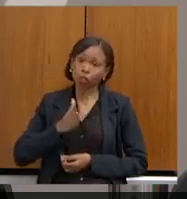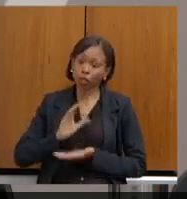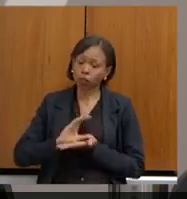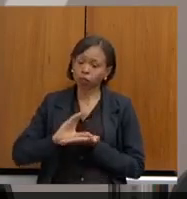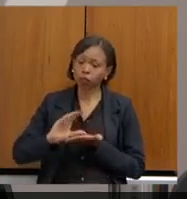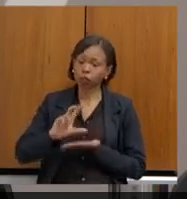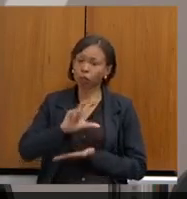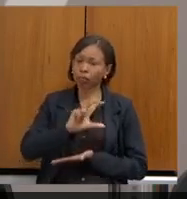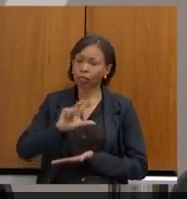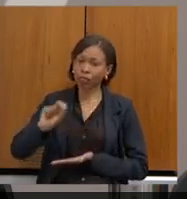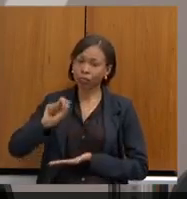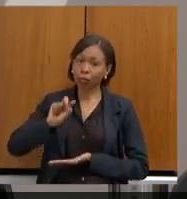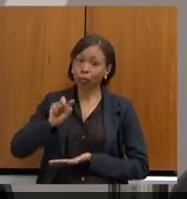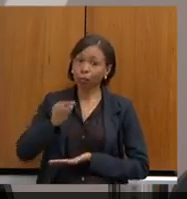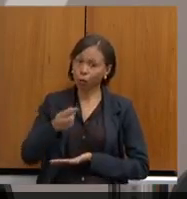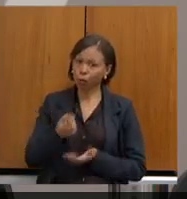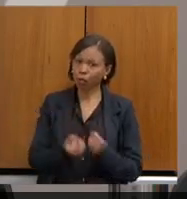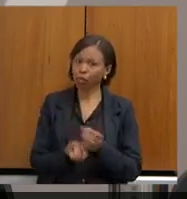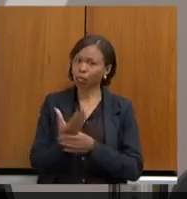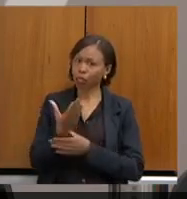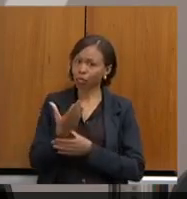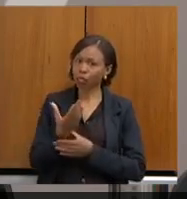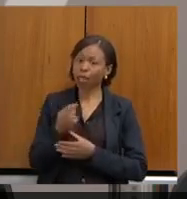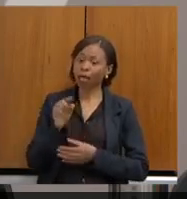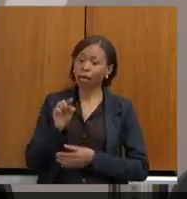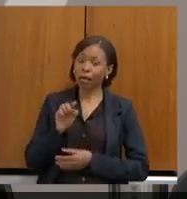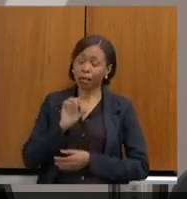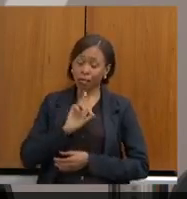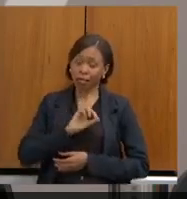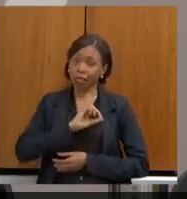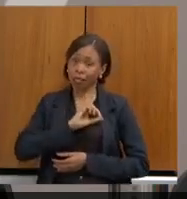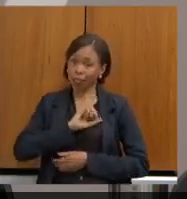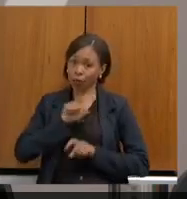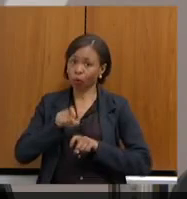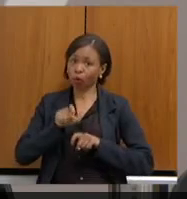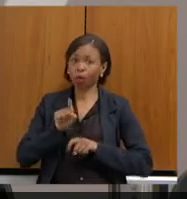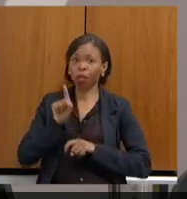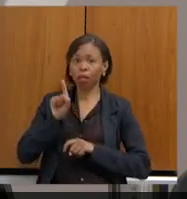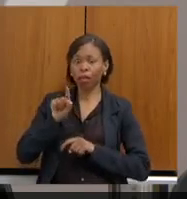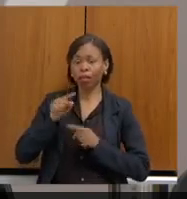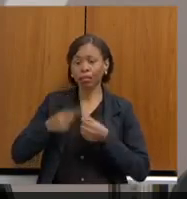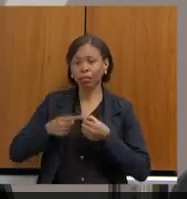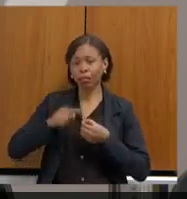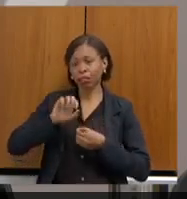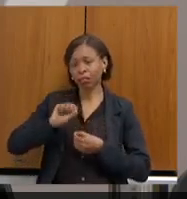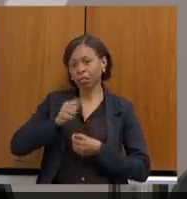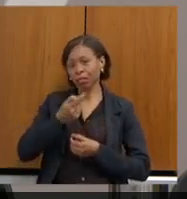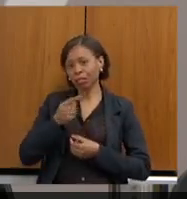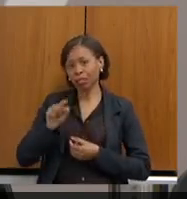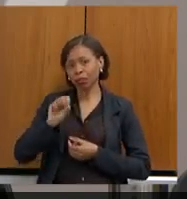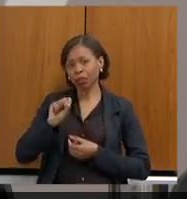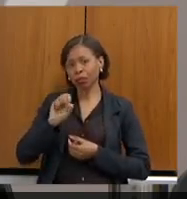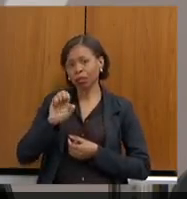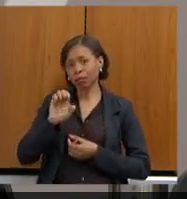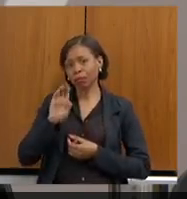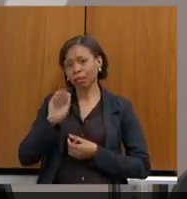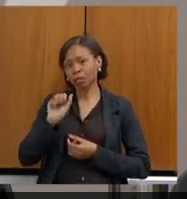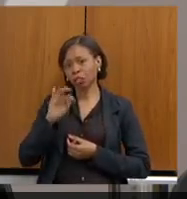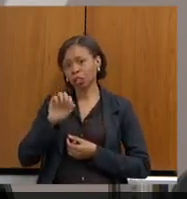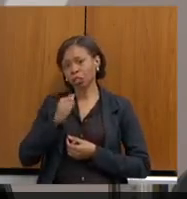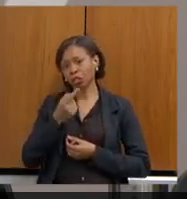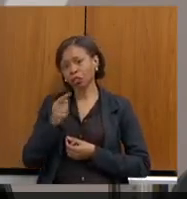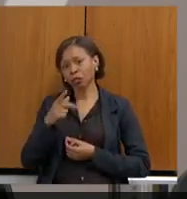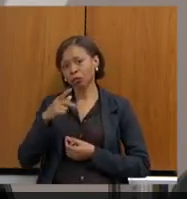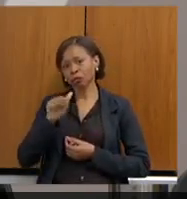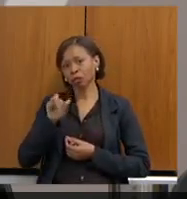para instalação da delegacia rural em São Sebastião do Paraíso gostaria também sua manifestação enfim